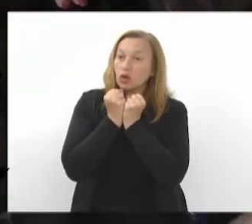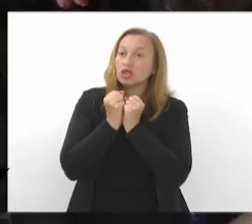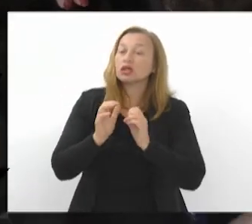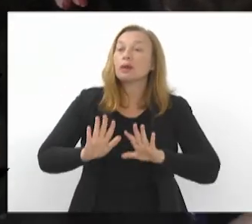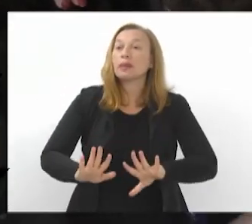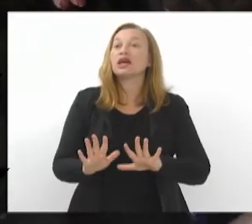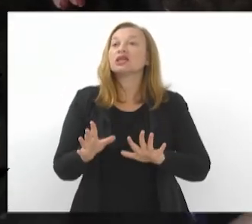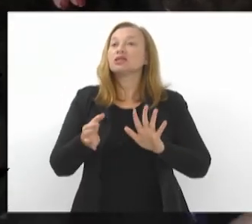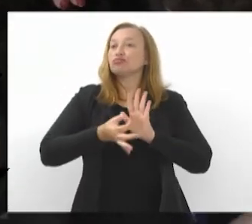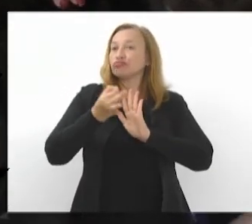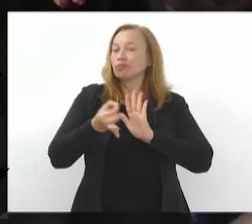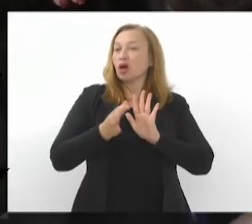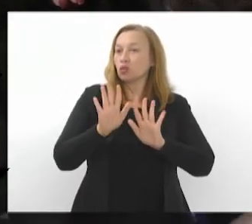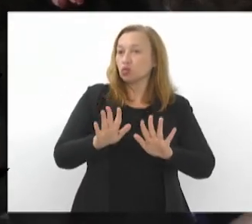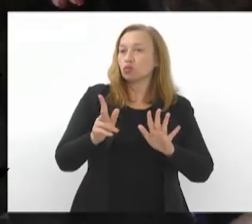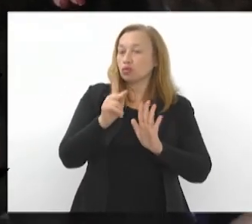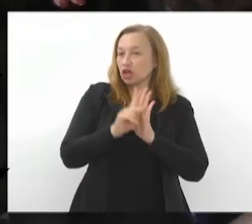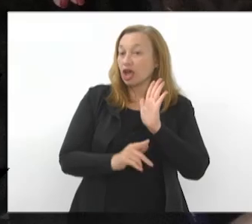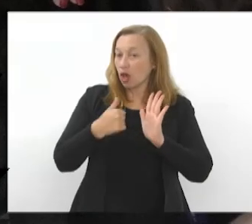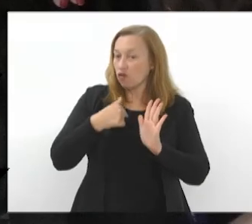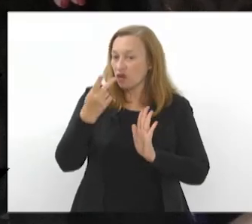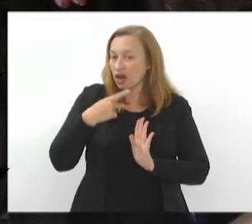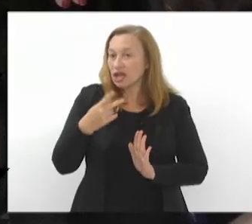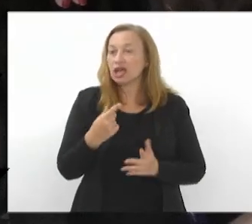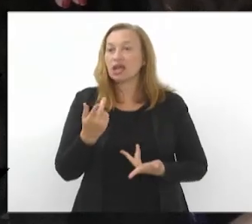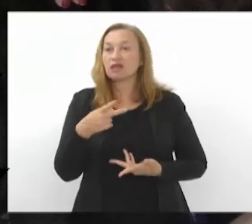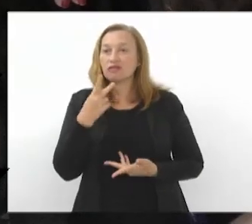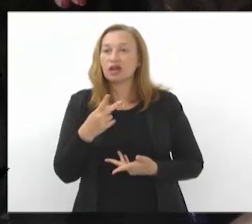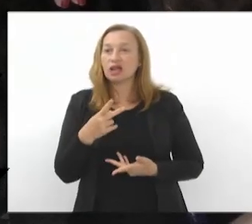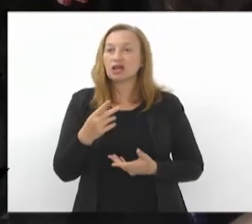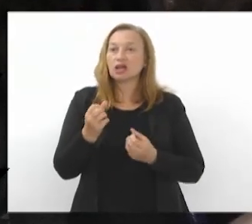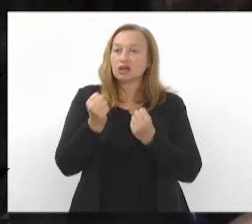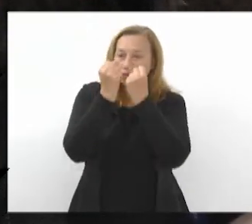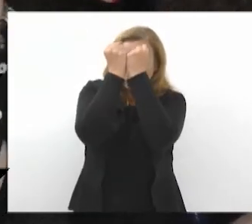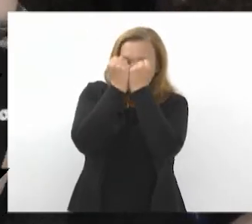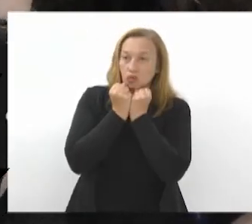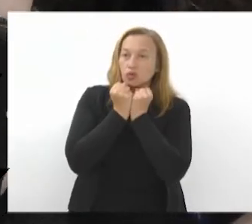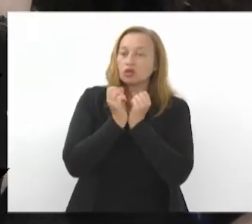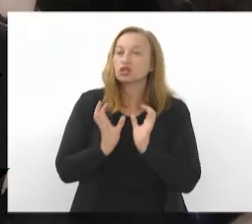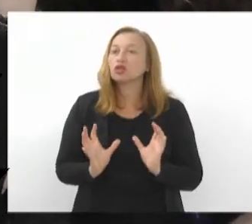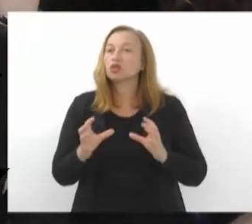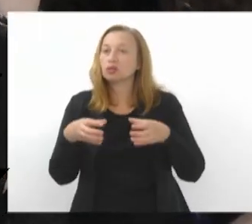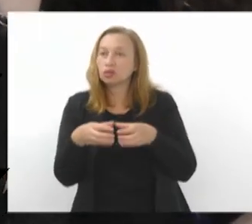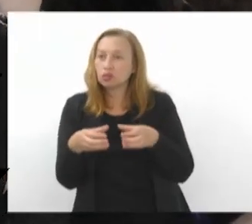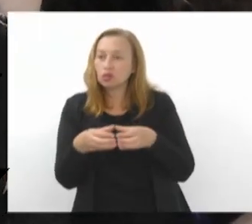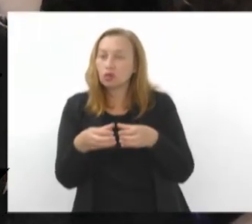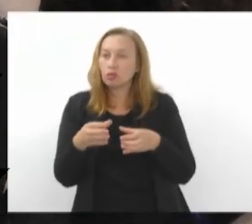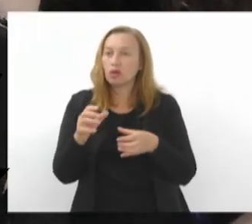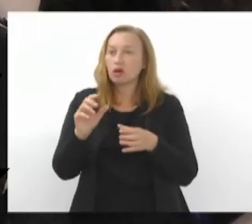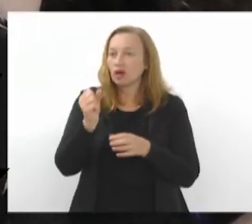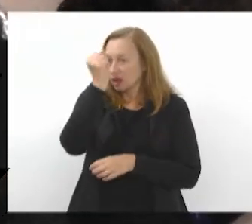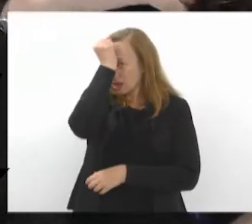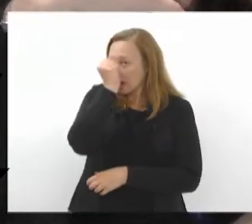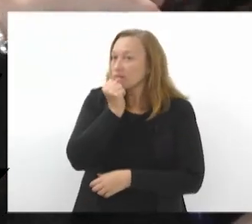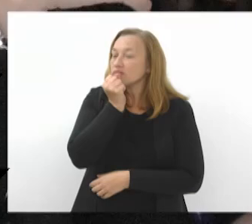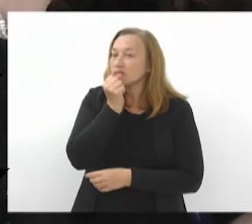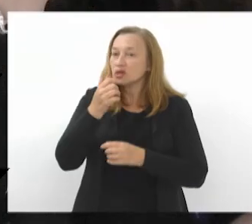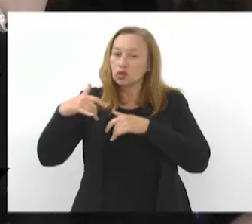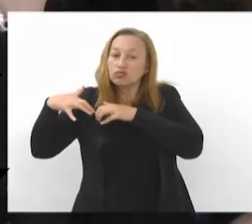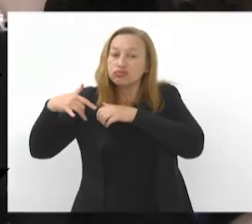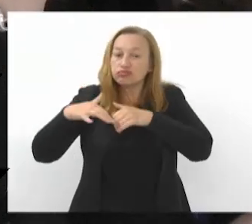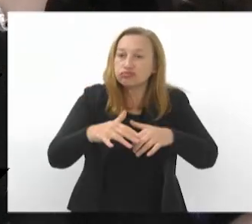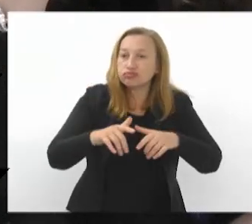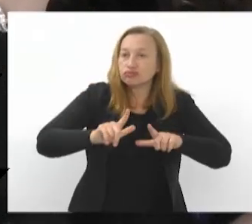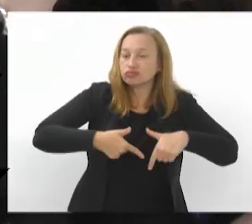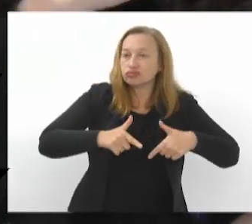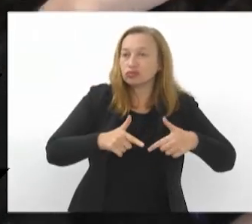do projeto que eu mencionei, ele coloca ataque promovido pelo grupo terrorista Hamas, que invadiu o território de Israel e